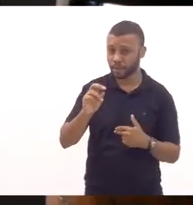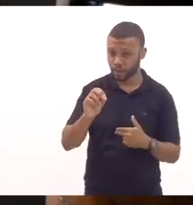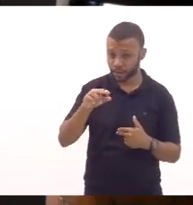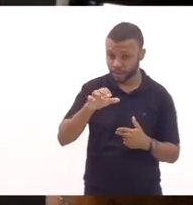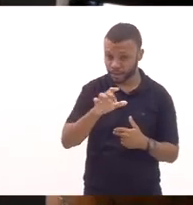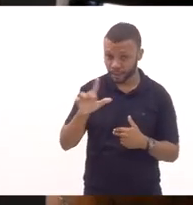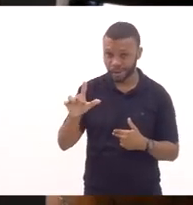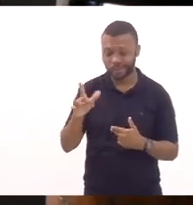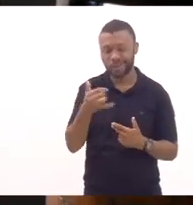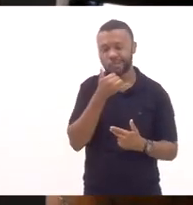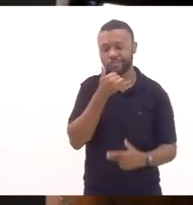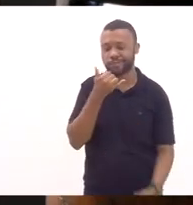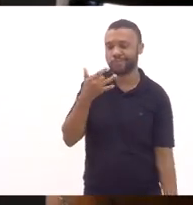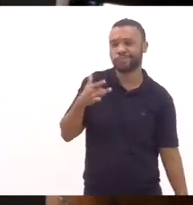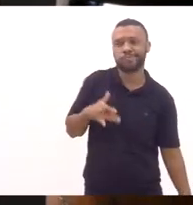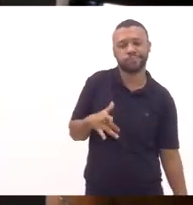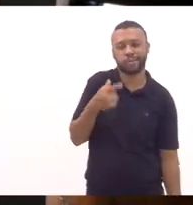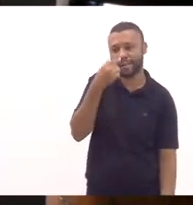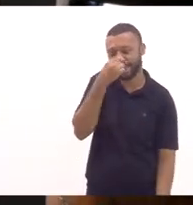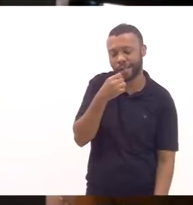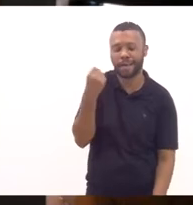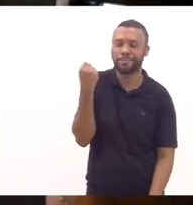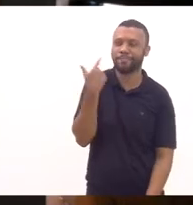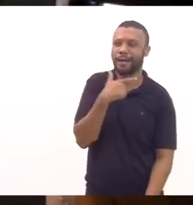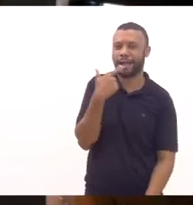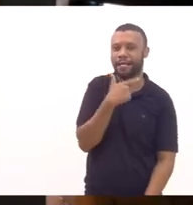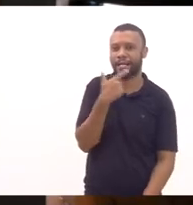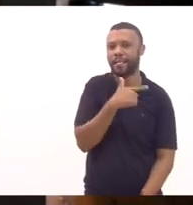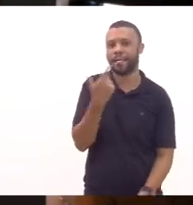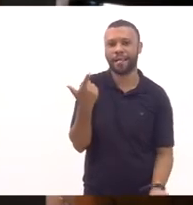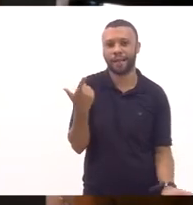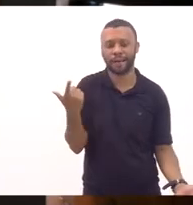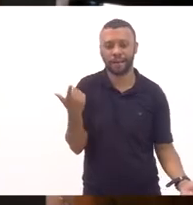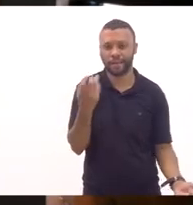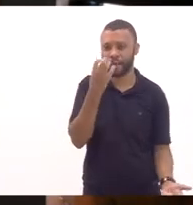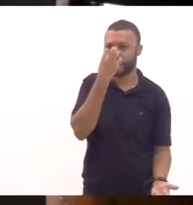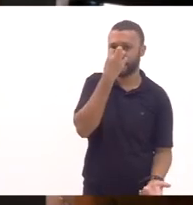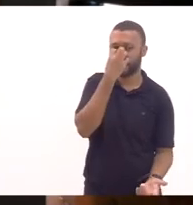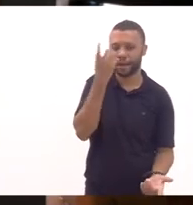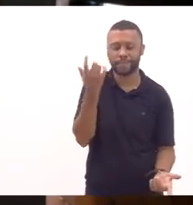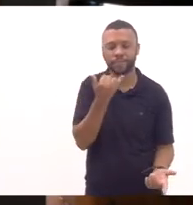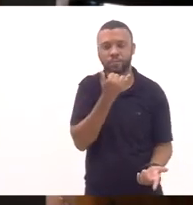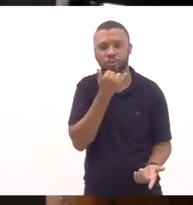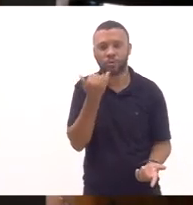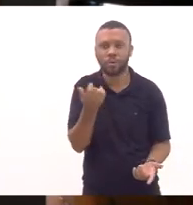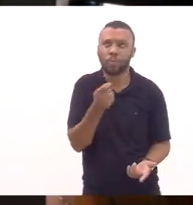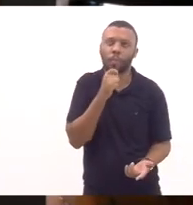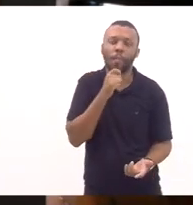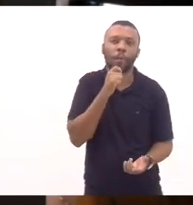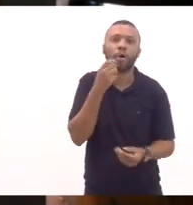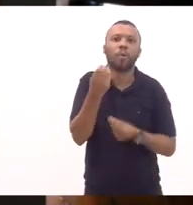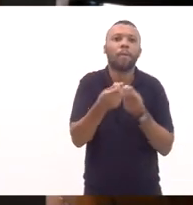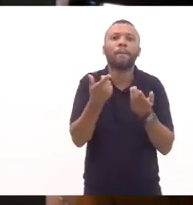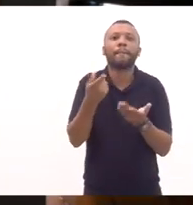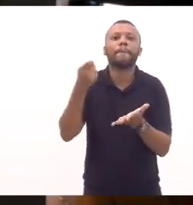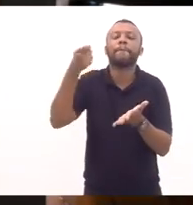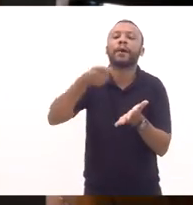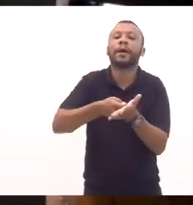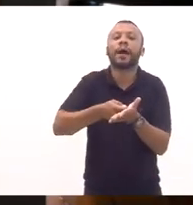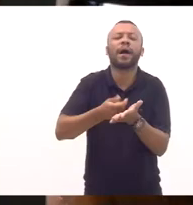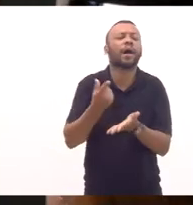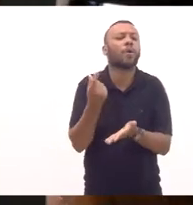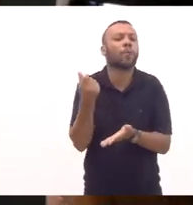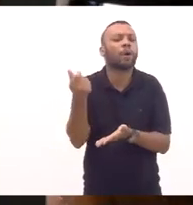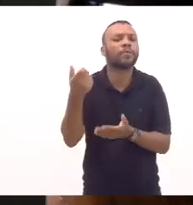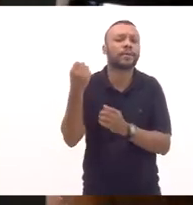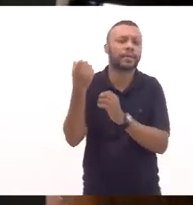deboche. É um deboche com a cara do trabalhador. Dizer que não tem como pagar. Quanto que essas